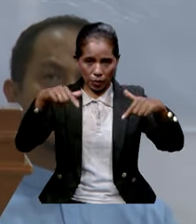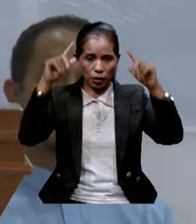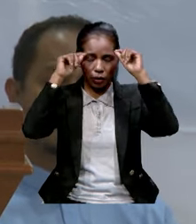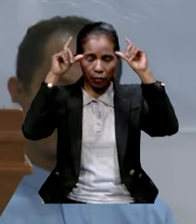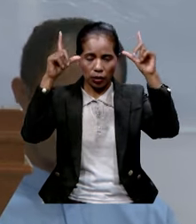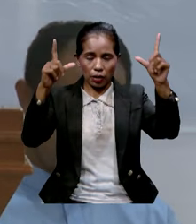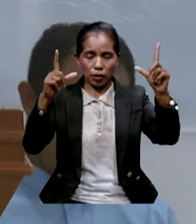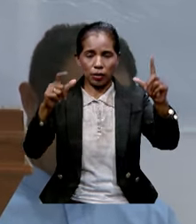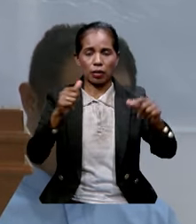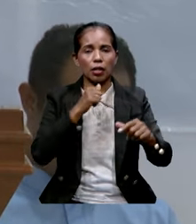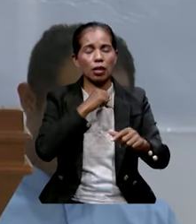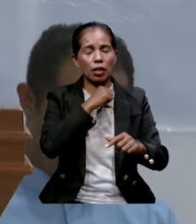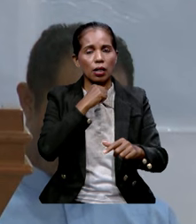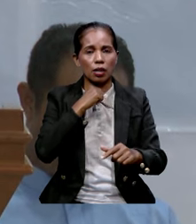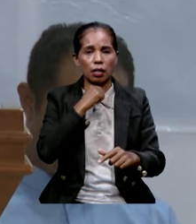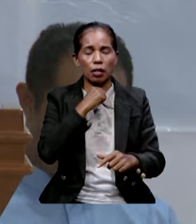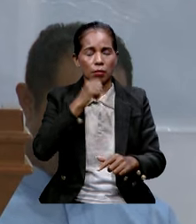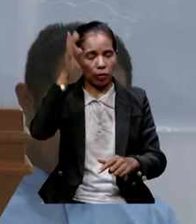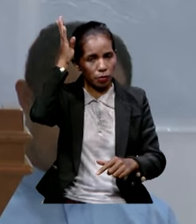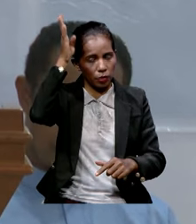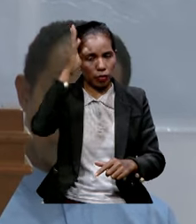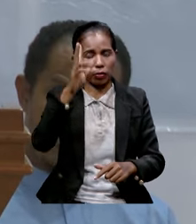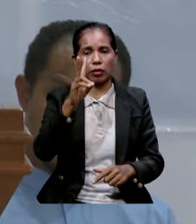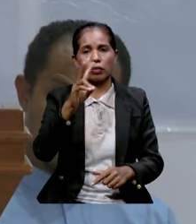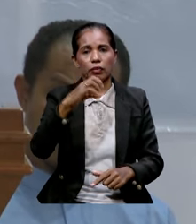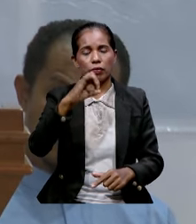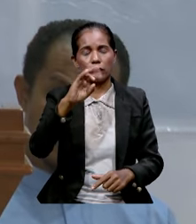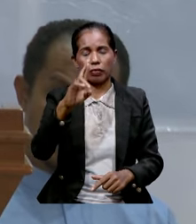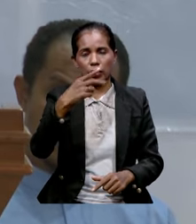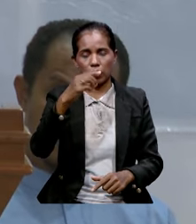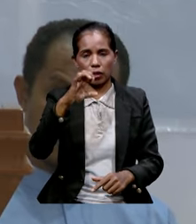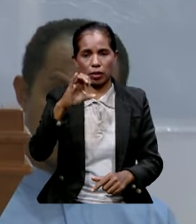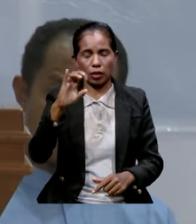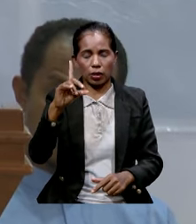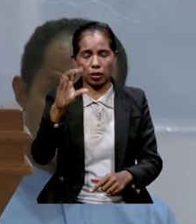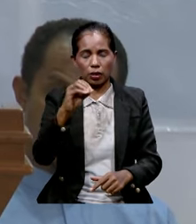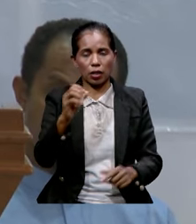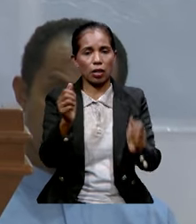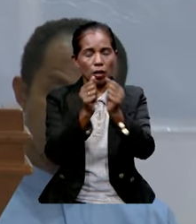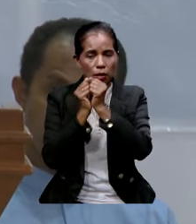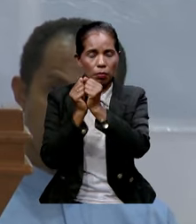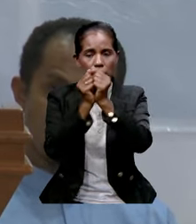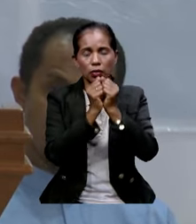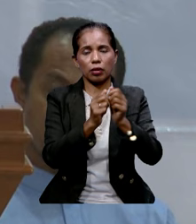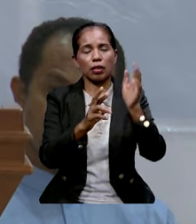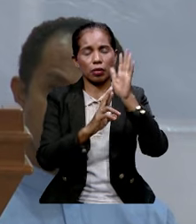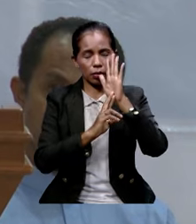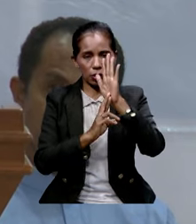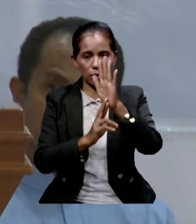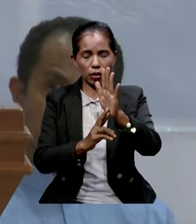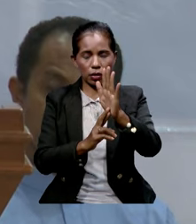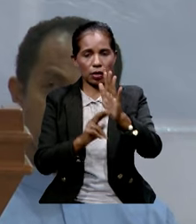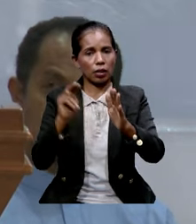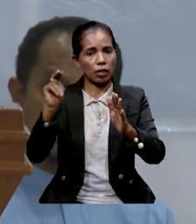Dom Virgílio Cardeal do Carmo da Silva, amuto ca representante Sua Santidade Nian